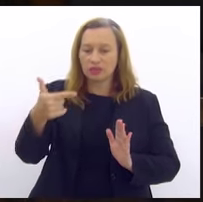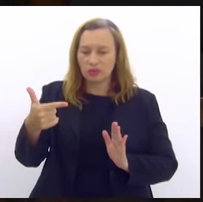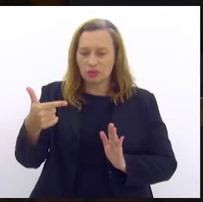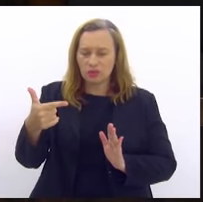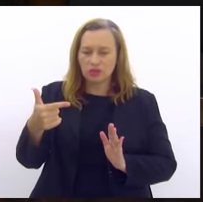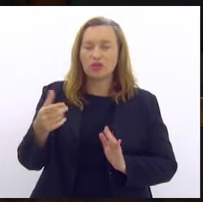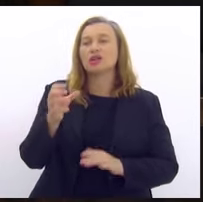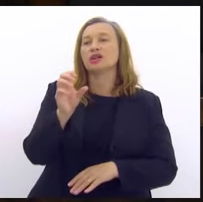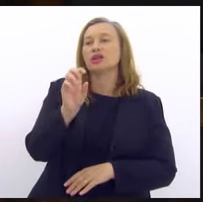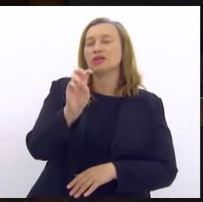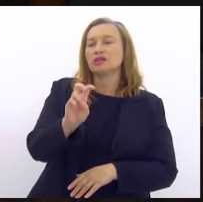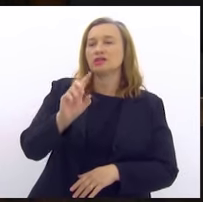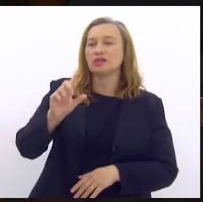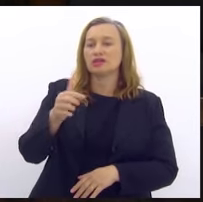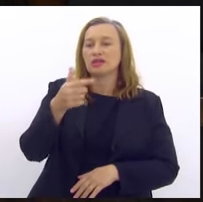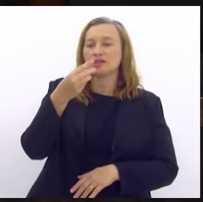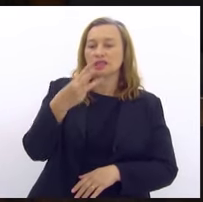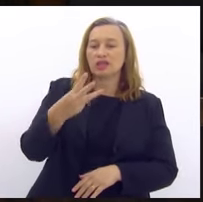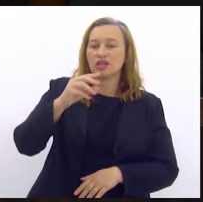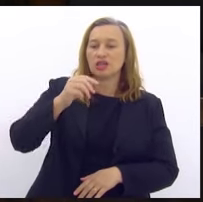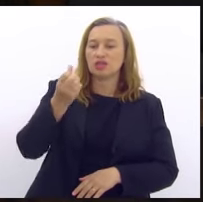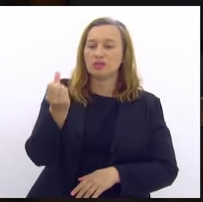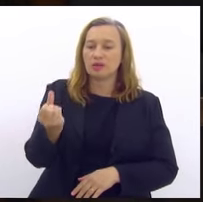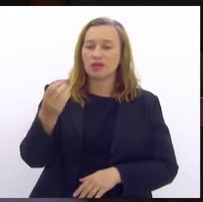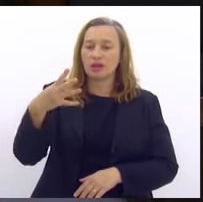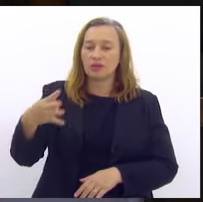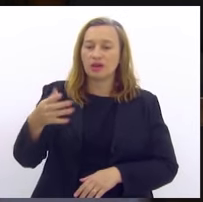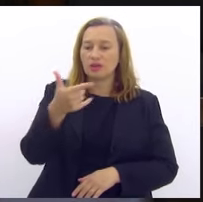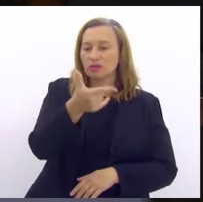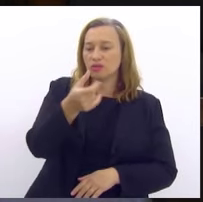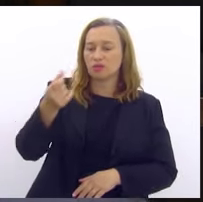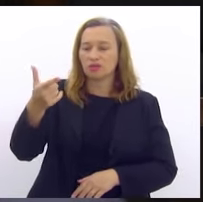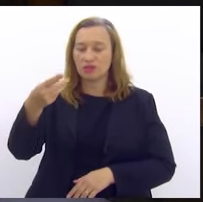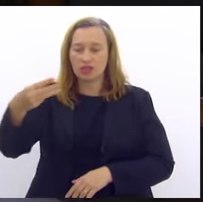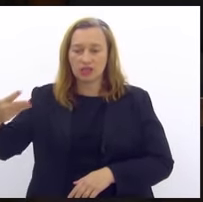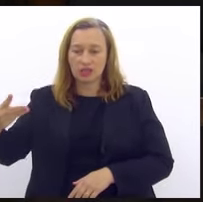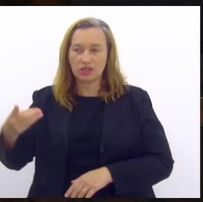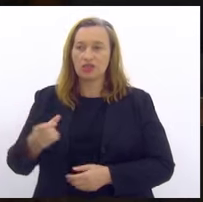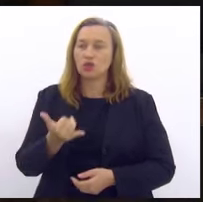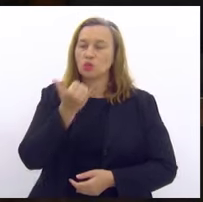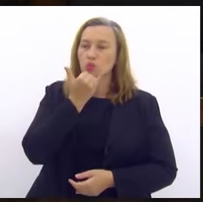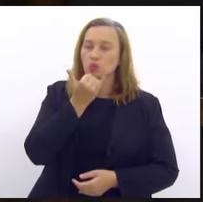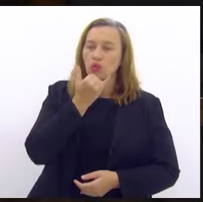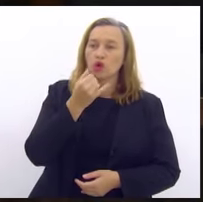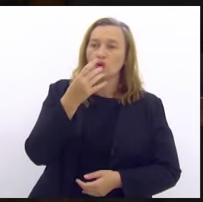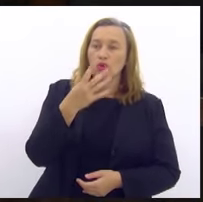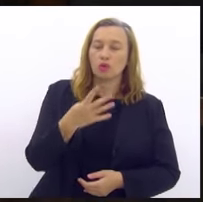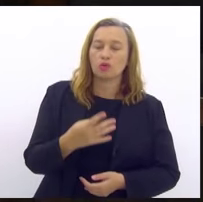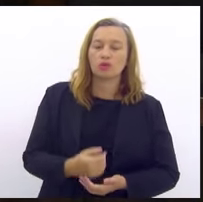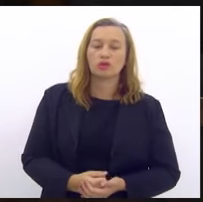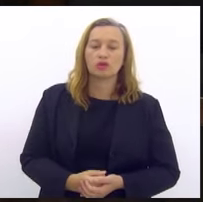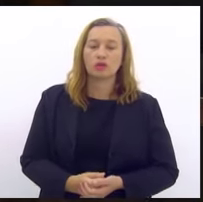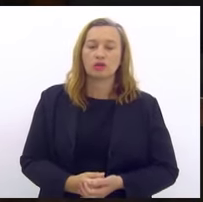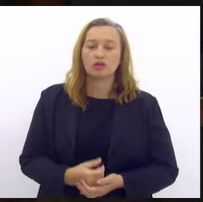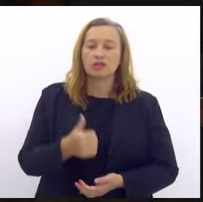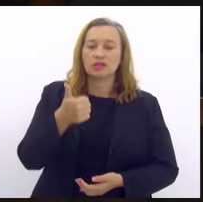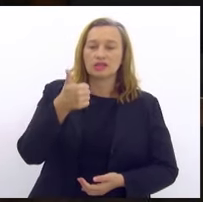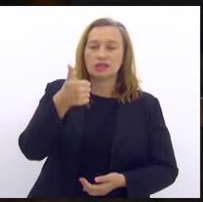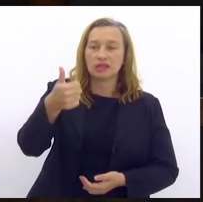5316 de 2022 e 364 de 2023. Ah, perdão, 4. E o 101, que